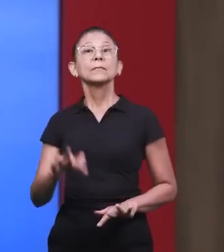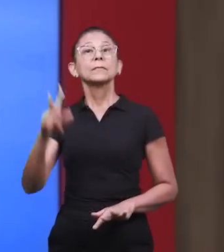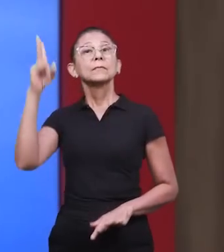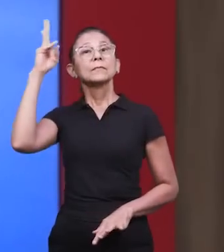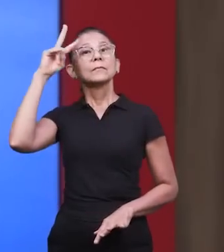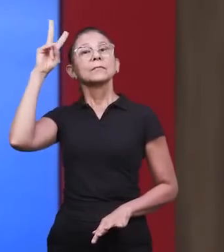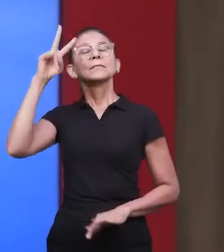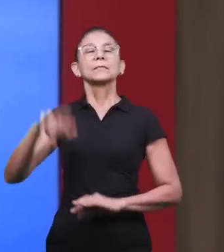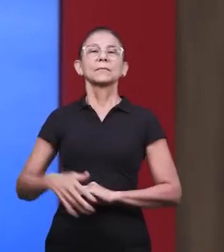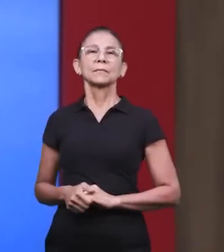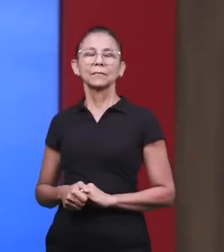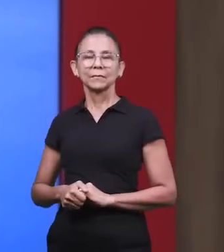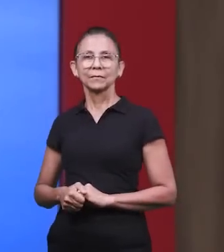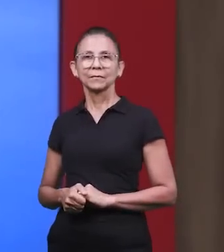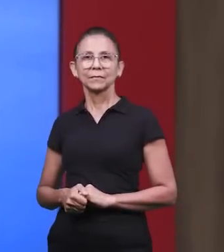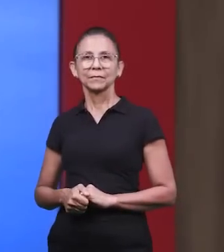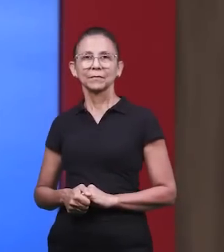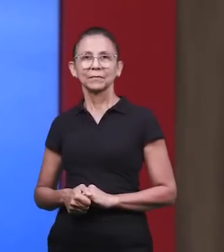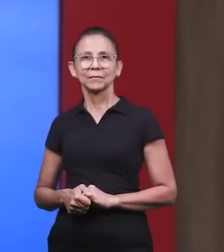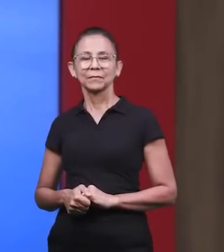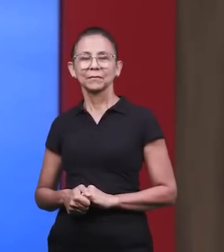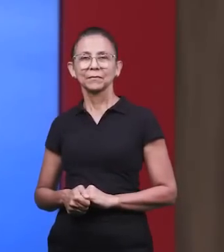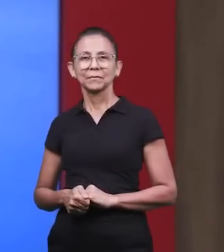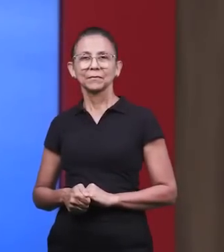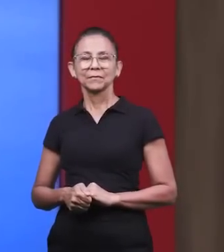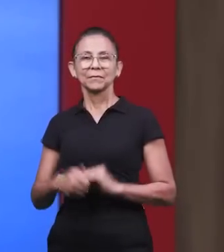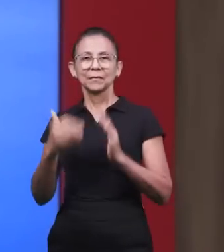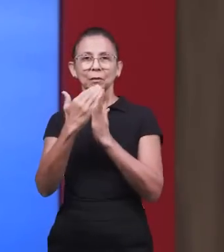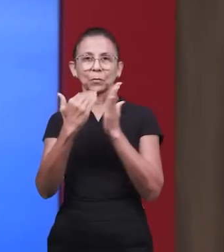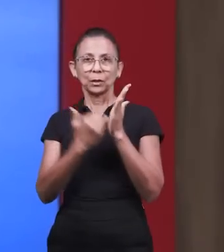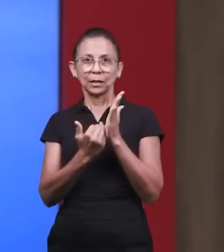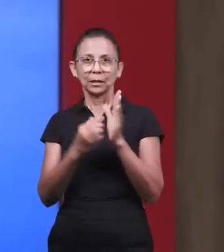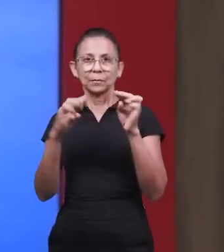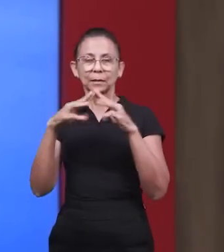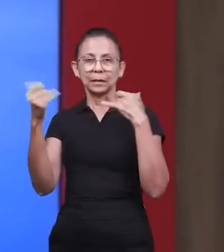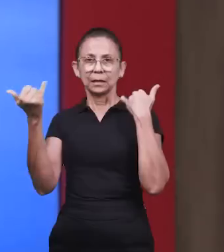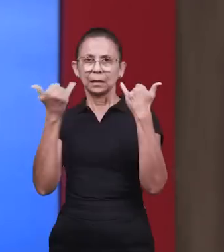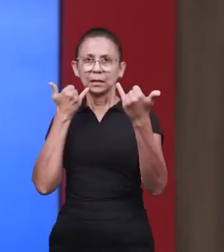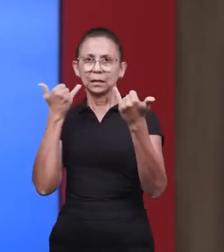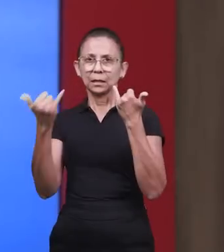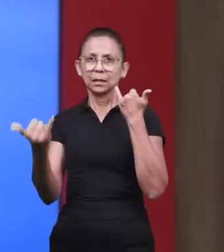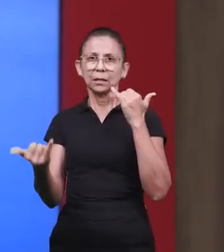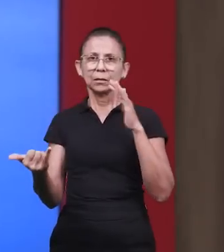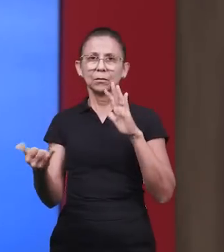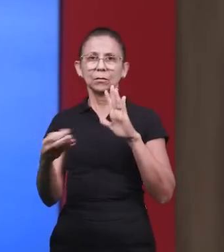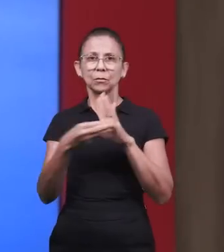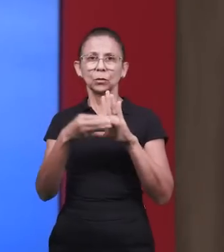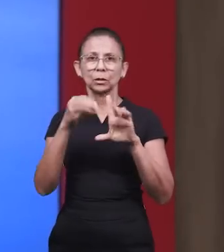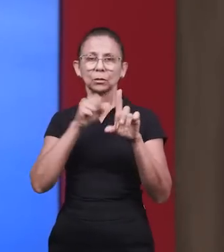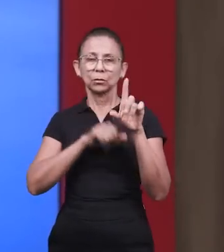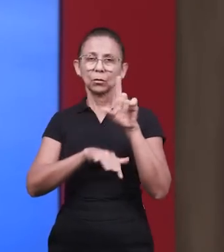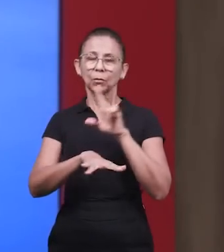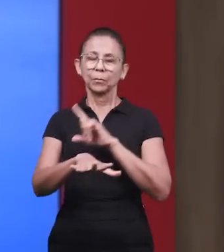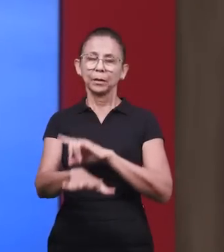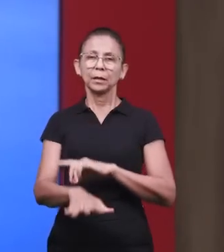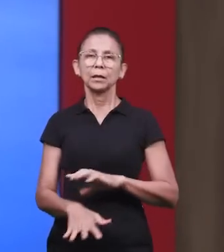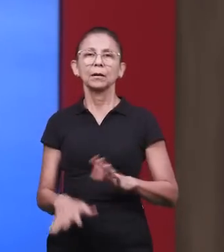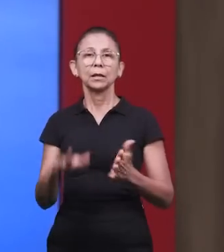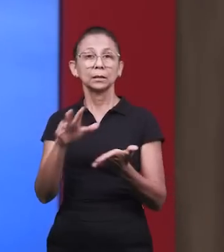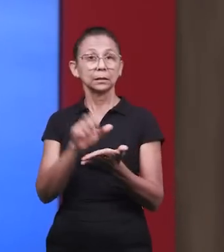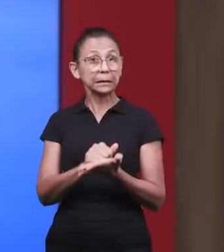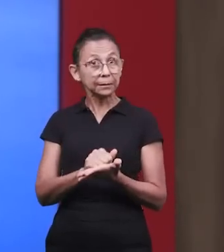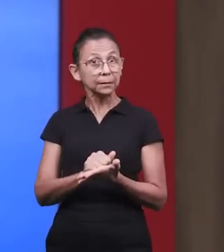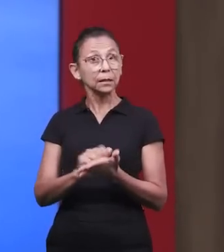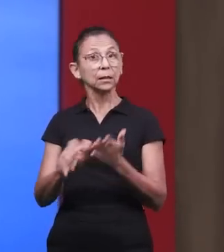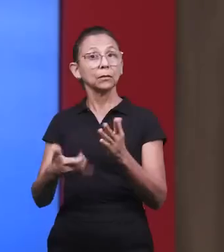Lembrando que compartilhe o programa Manaim News para que muitas pessoas sejam alcançadas. Faça a sua inscrição no canal oficial da igreja no